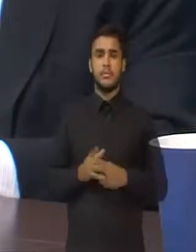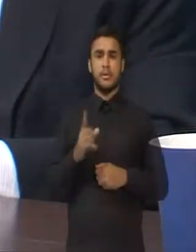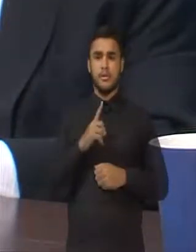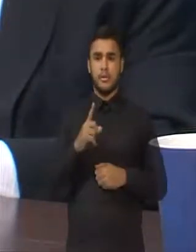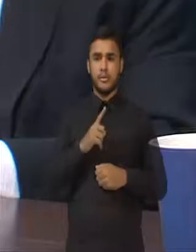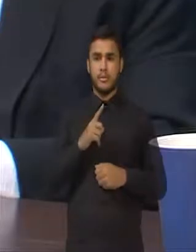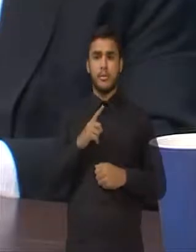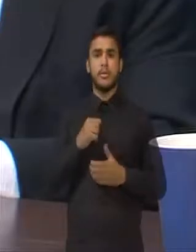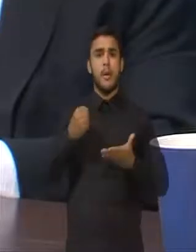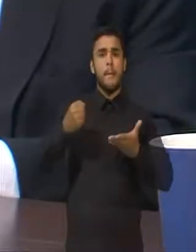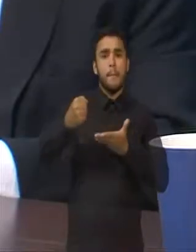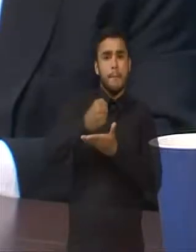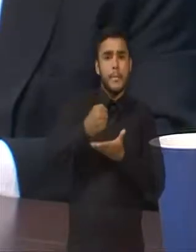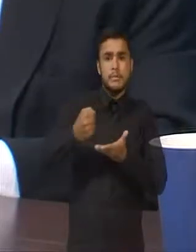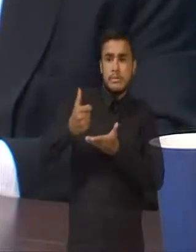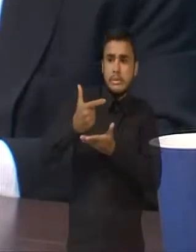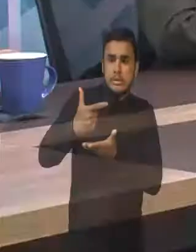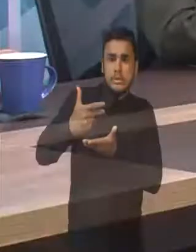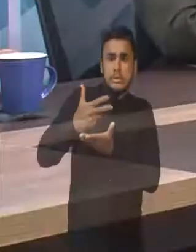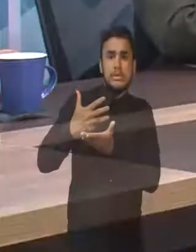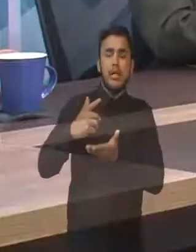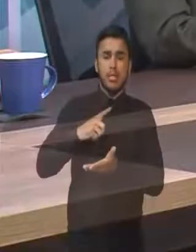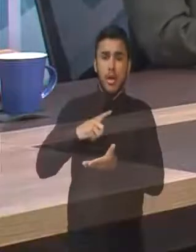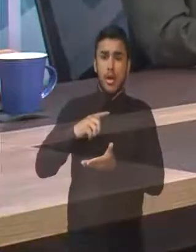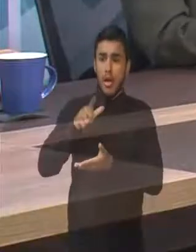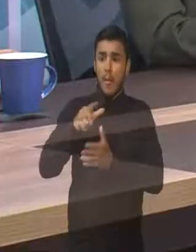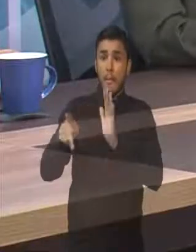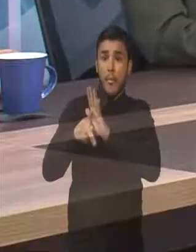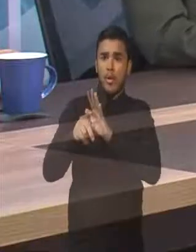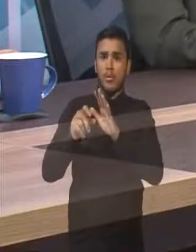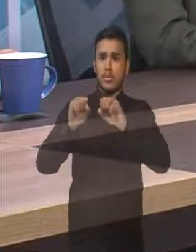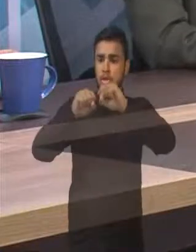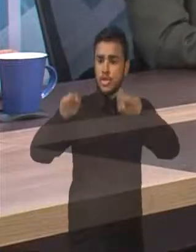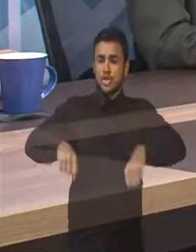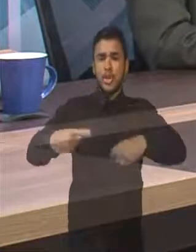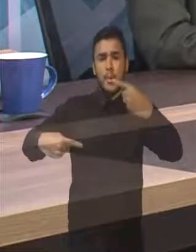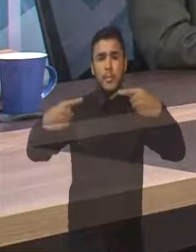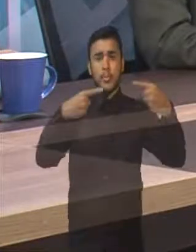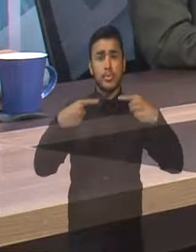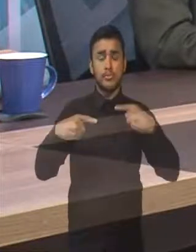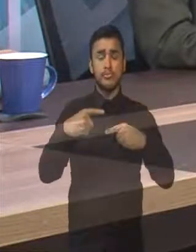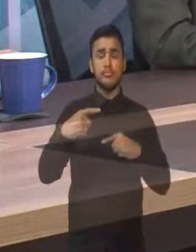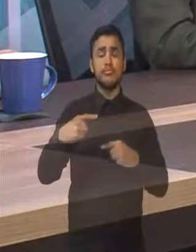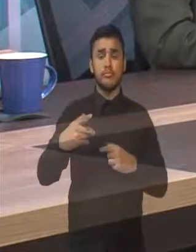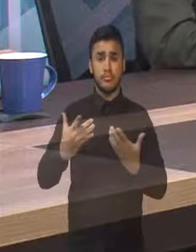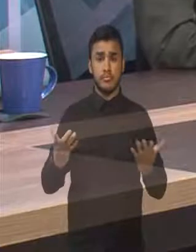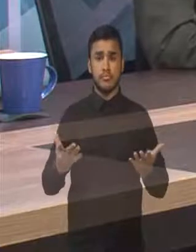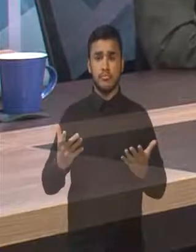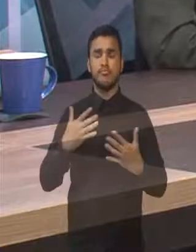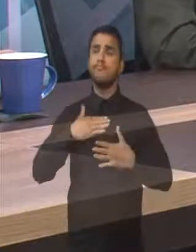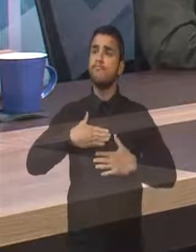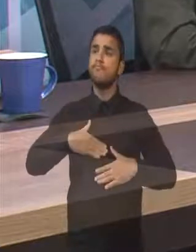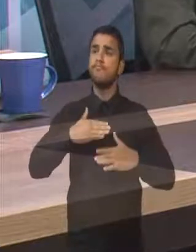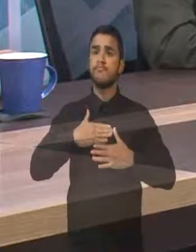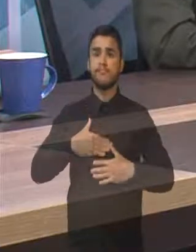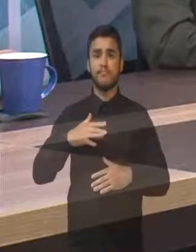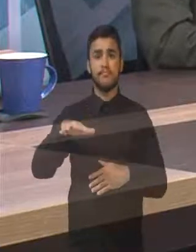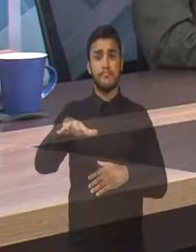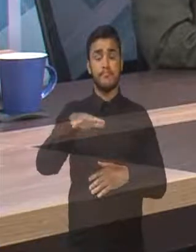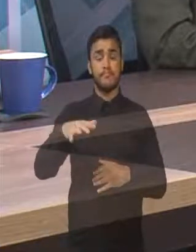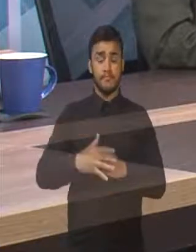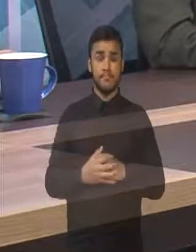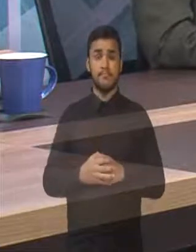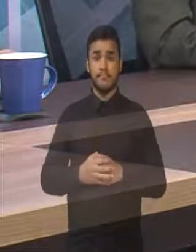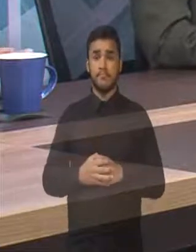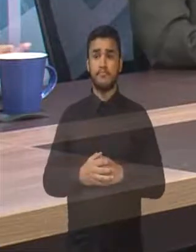de sustentação da concepção hegemônica de democracia o estado do bem-estar. E com o estado